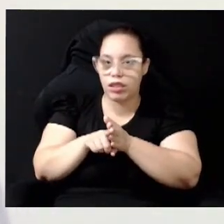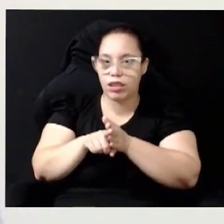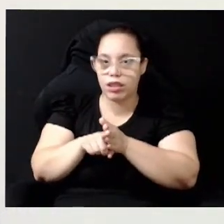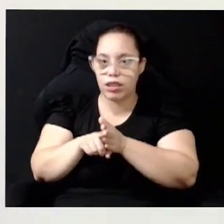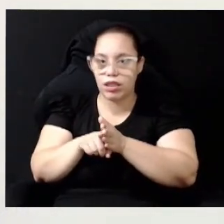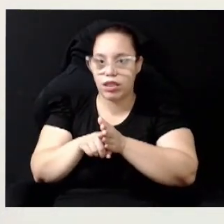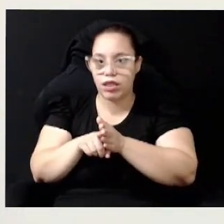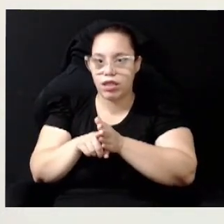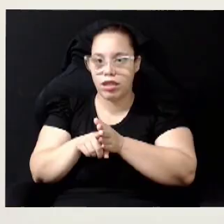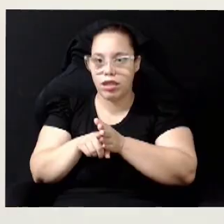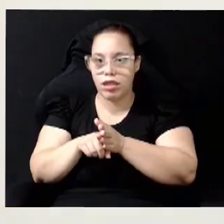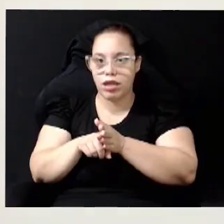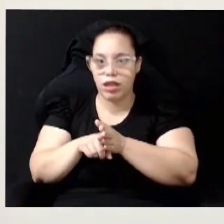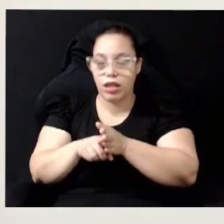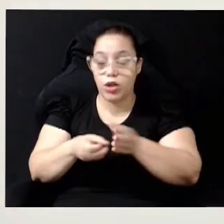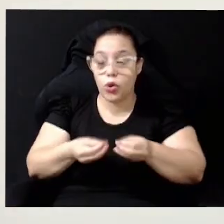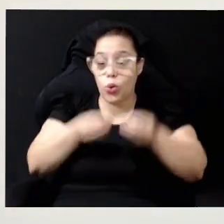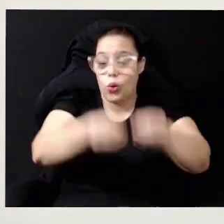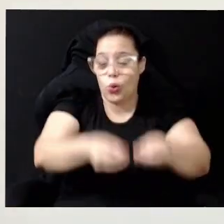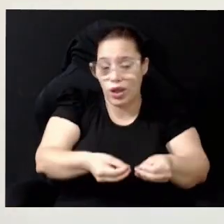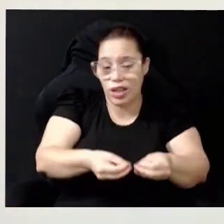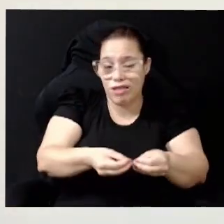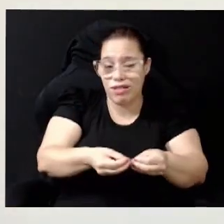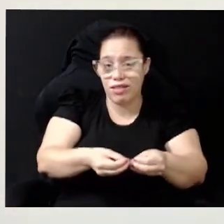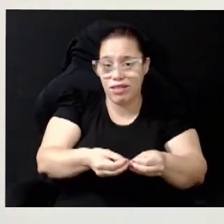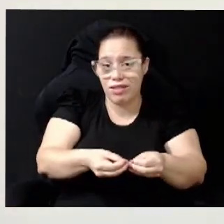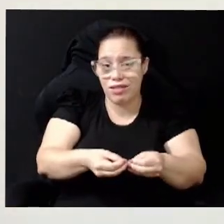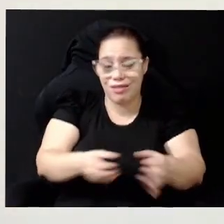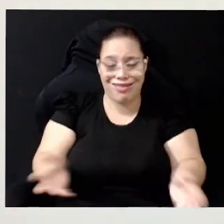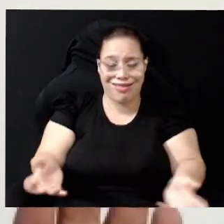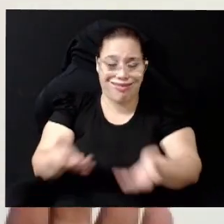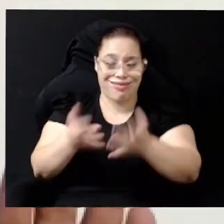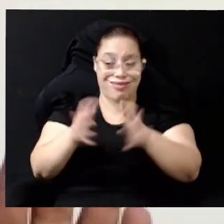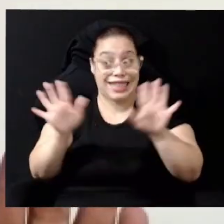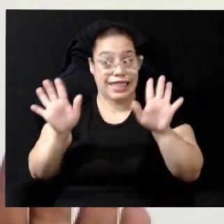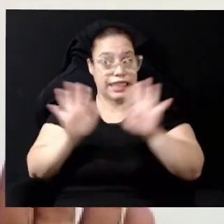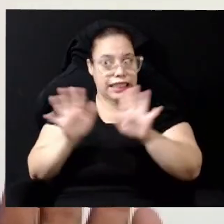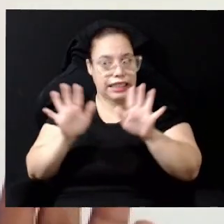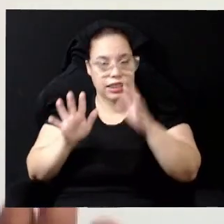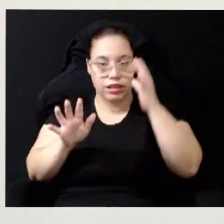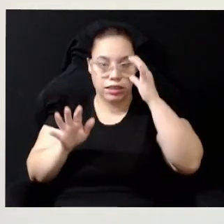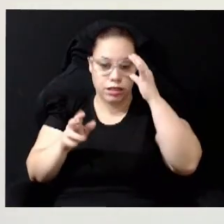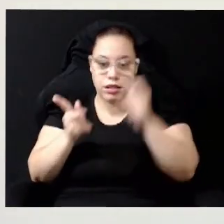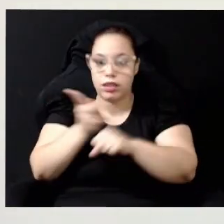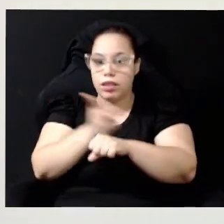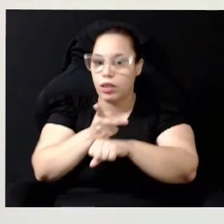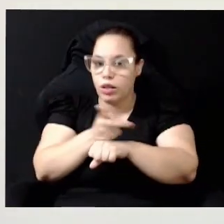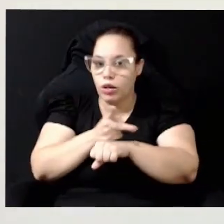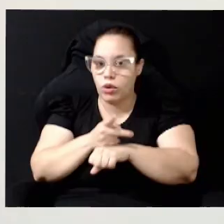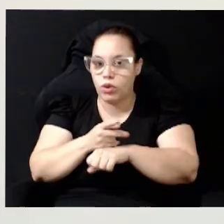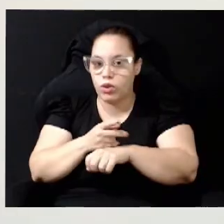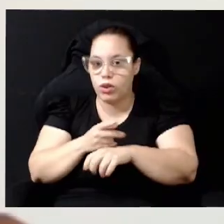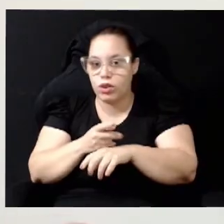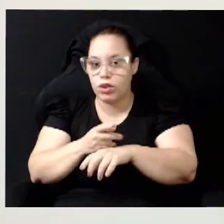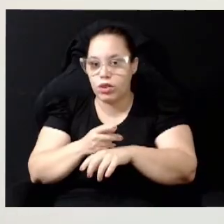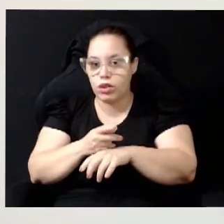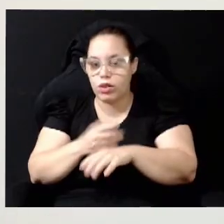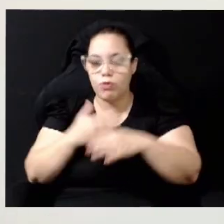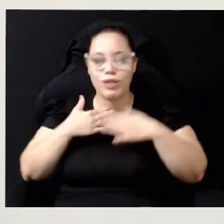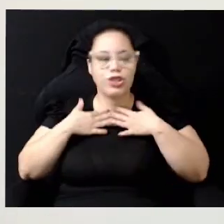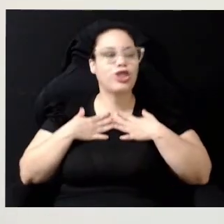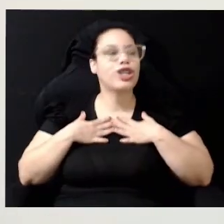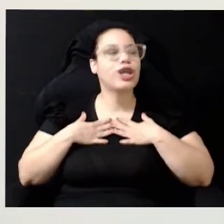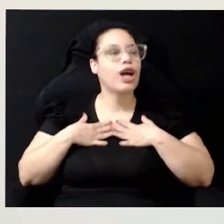devem fazer? Colocar lenha na fogueira. A fogueira já está incendiada. Então, busque ser um instrumento